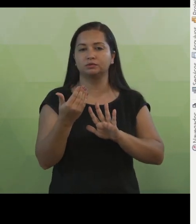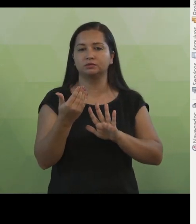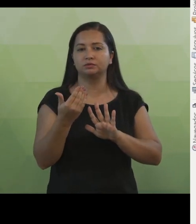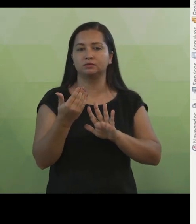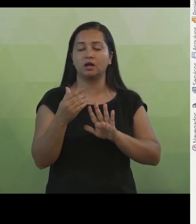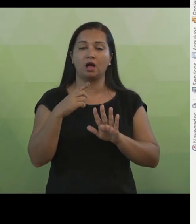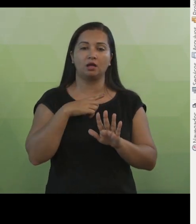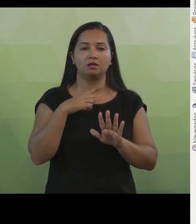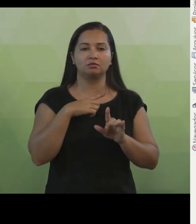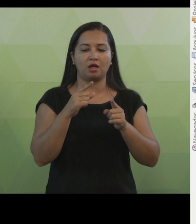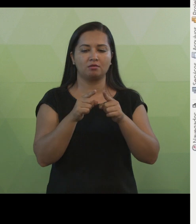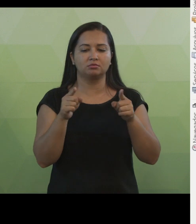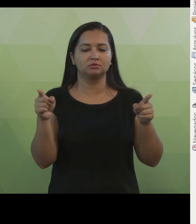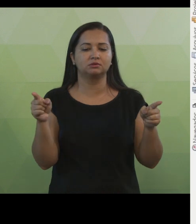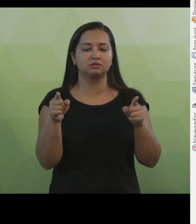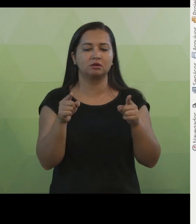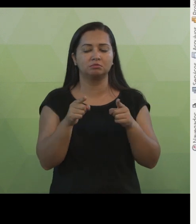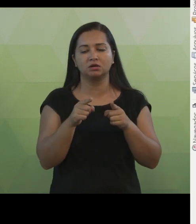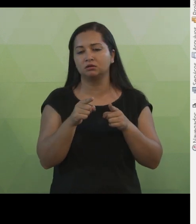março e assim por diante.